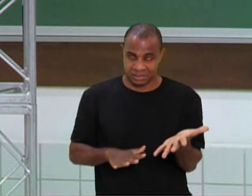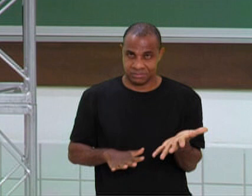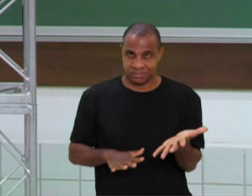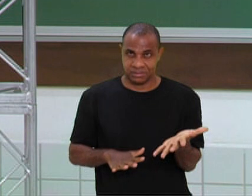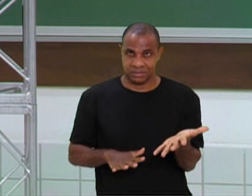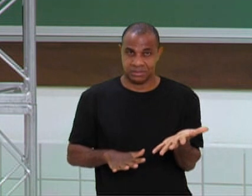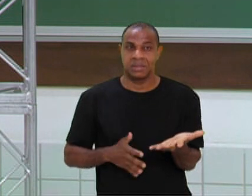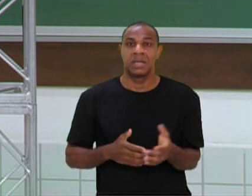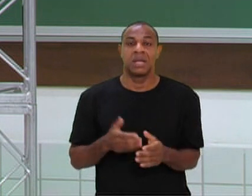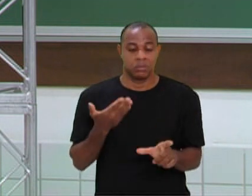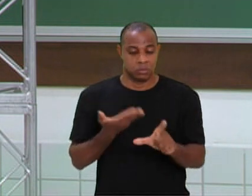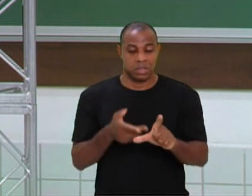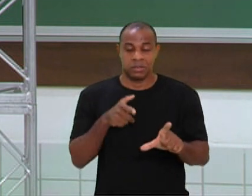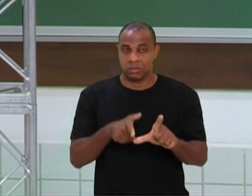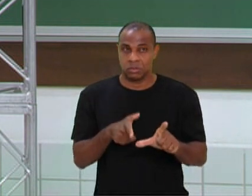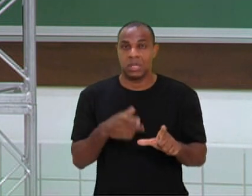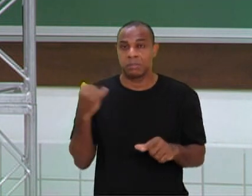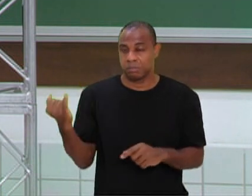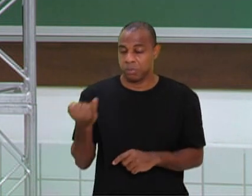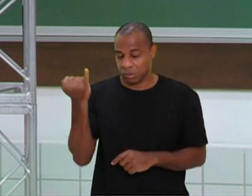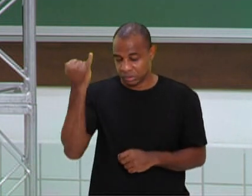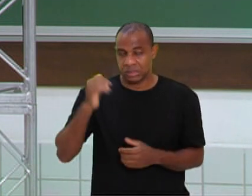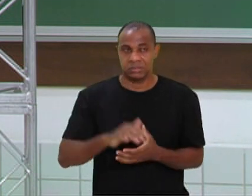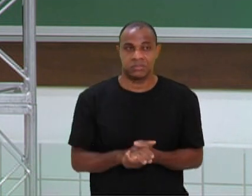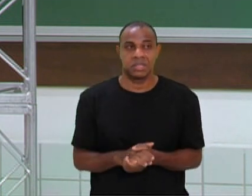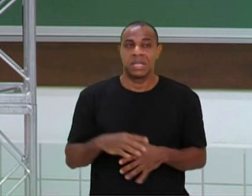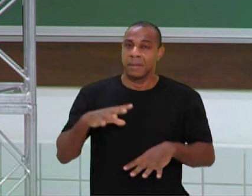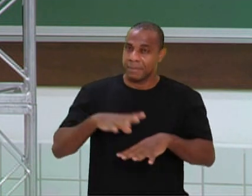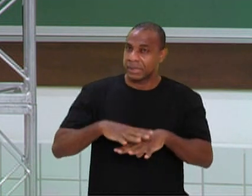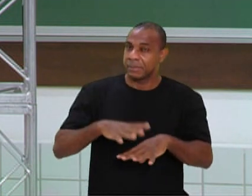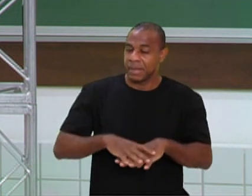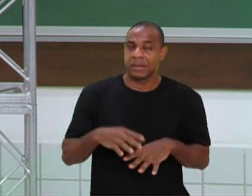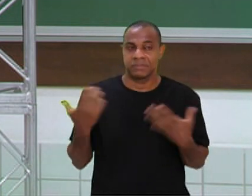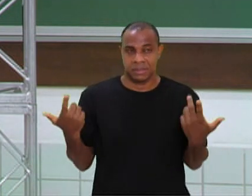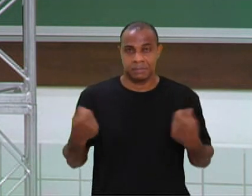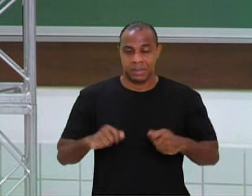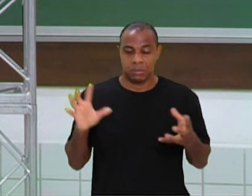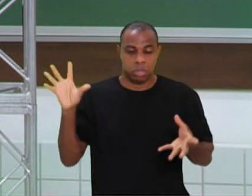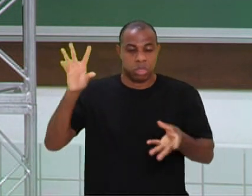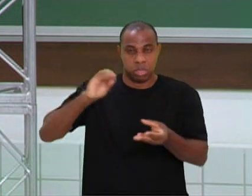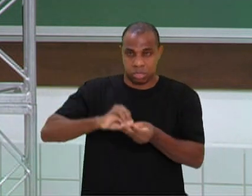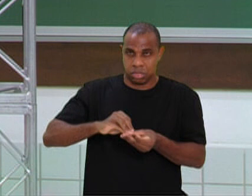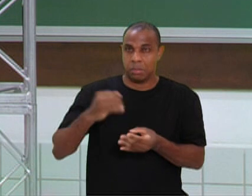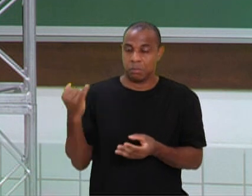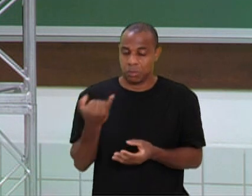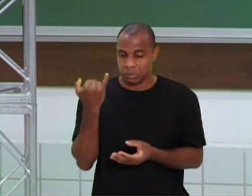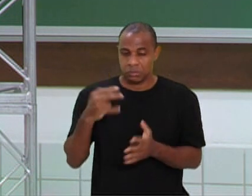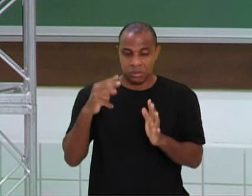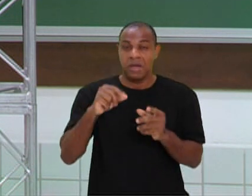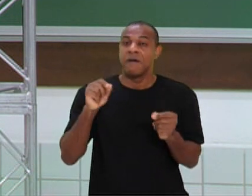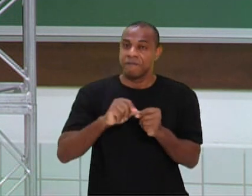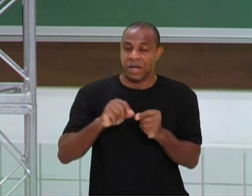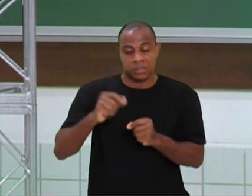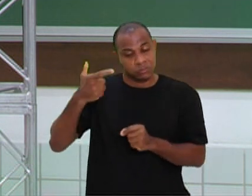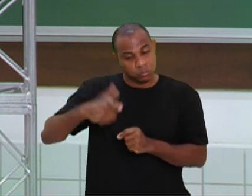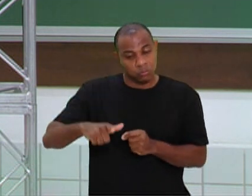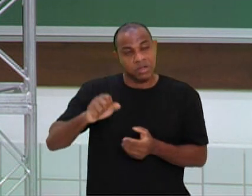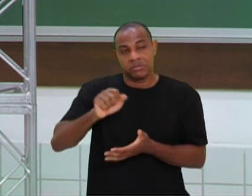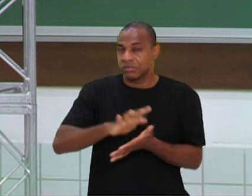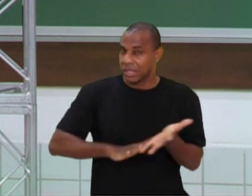essa matemática, essa coisa aí, é importante dar aquela revisão ali, beleza? Mas refaça esse exercício